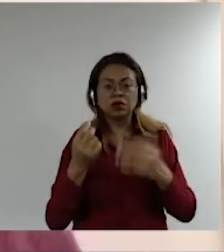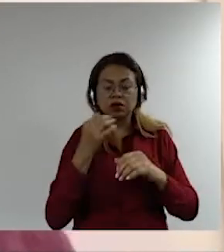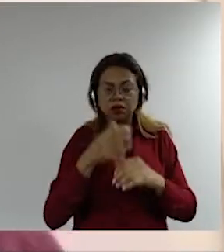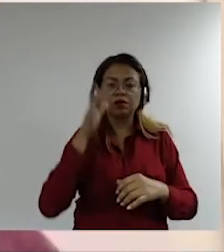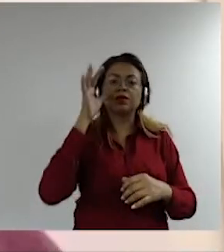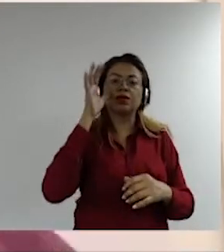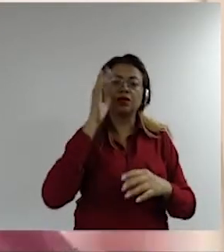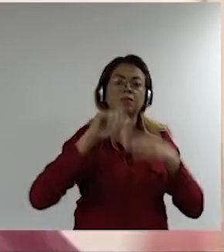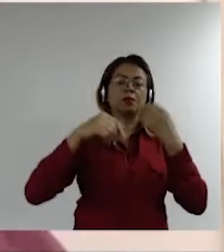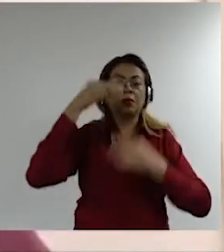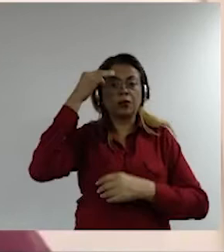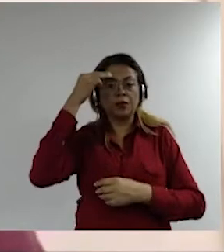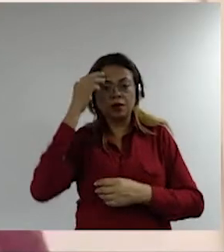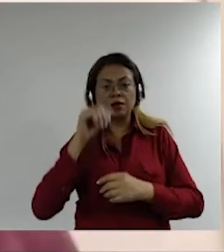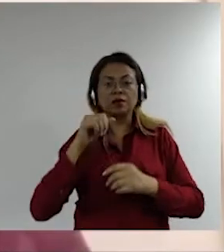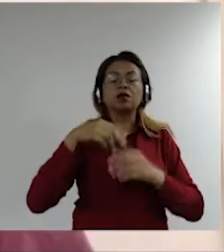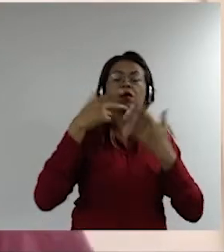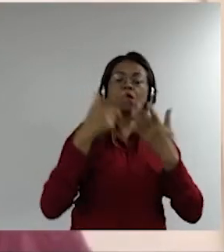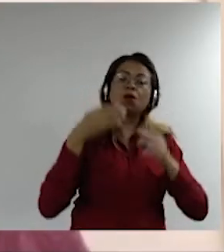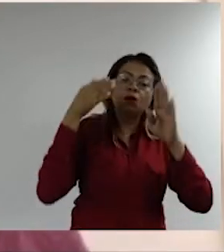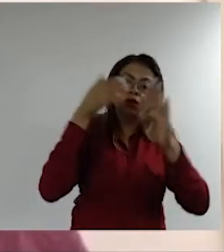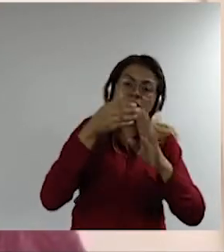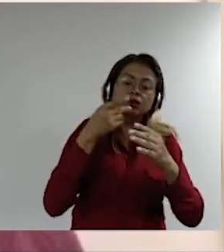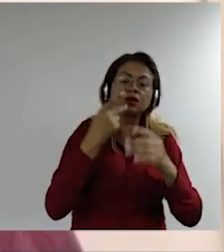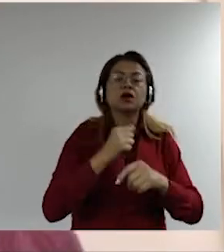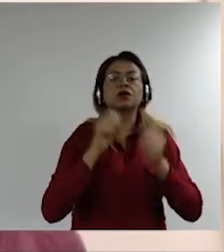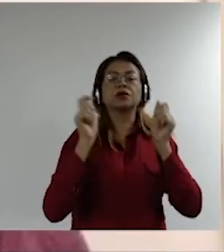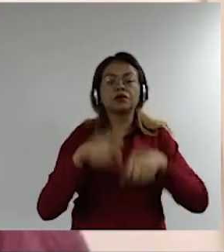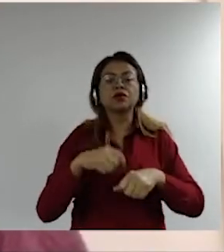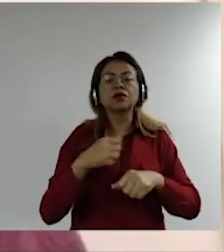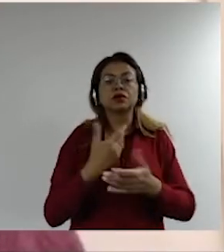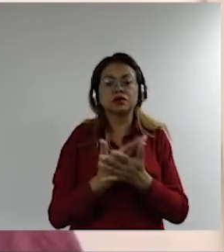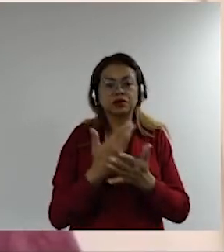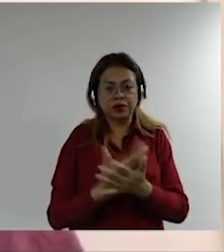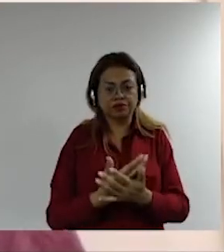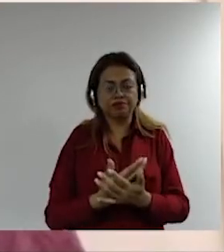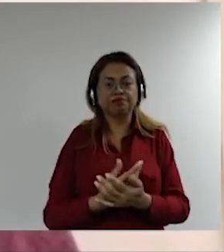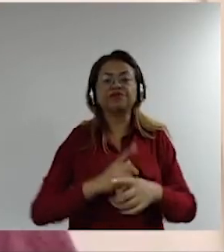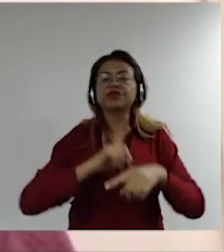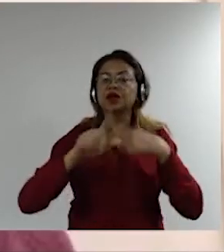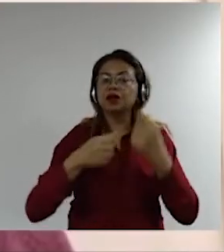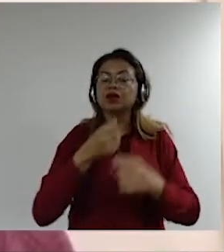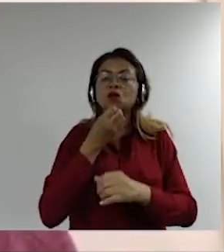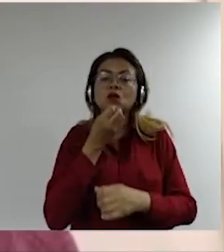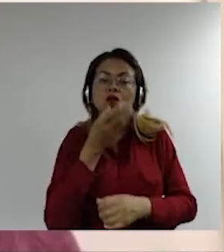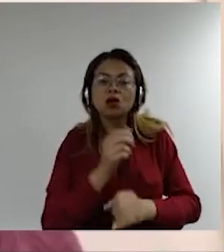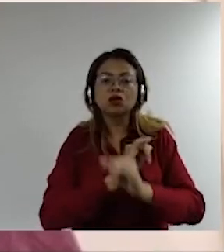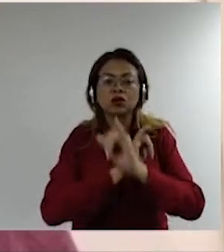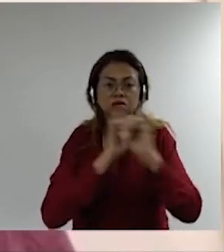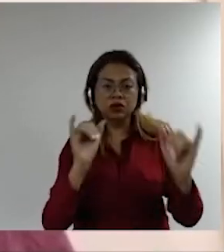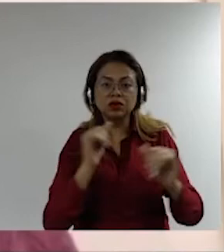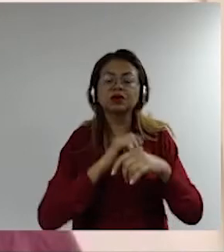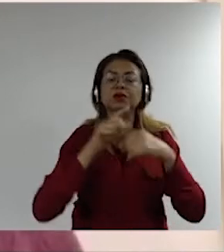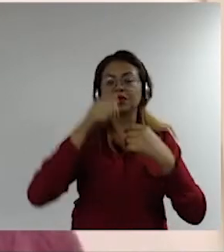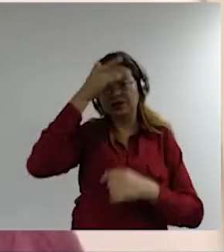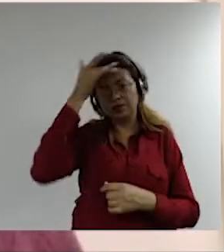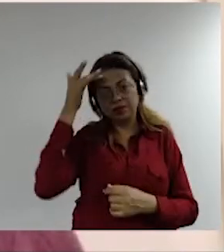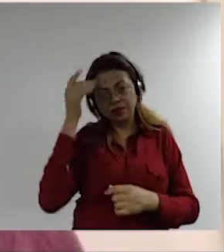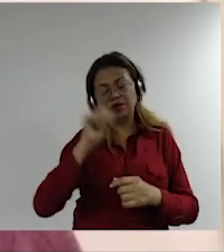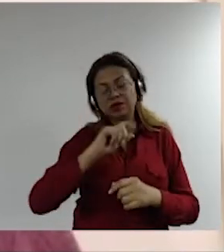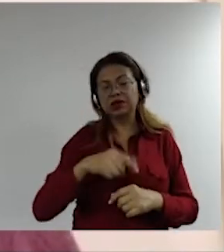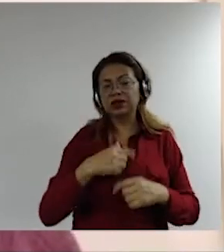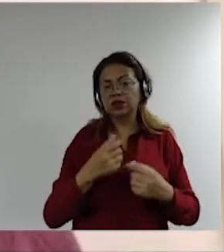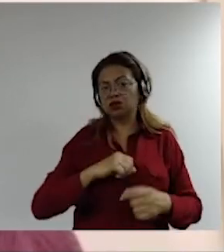e memória para se concentrar e poder estudar. Mas a boa notícia é que, para a maioria das pessoas que são resilientes, isso